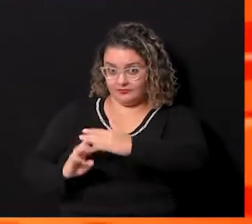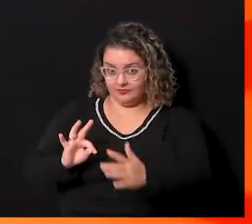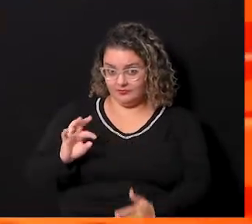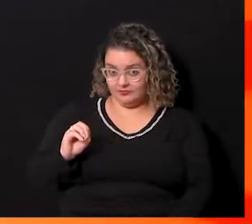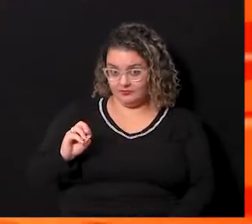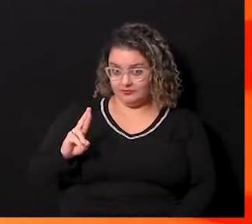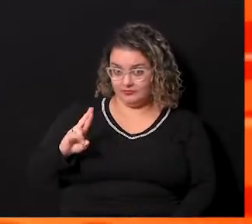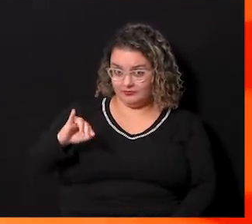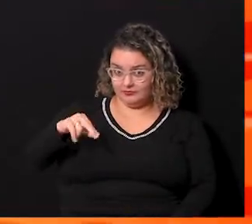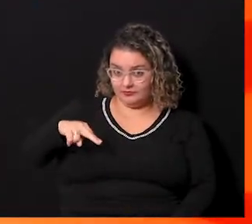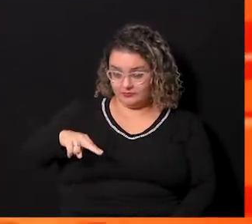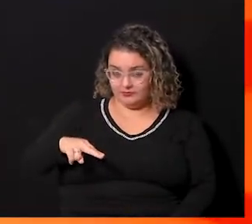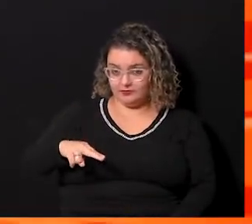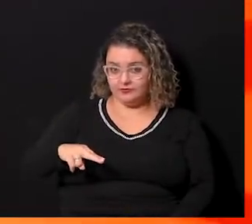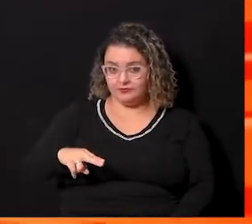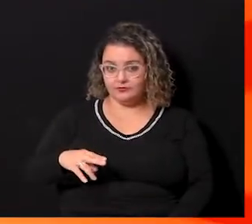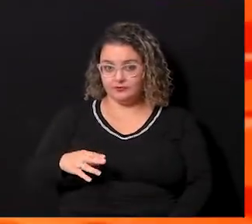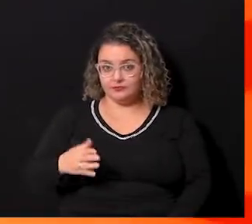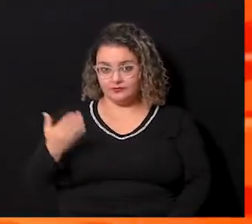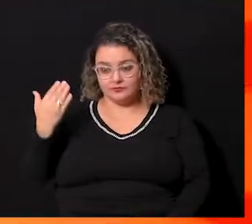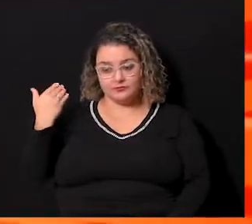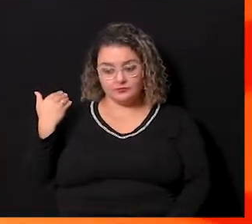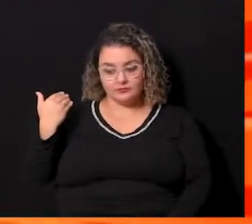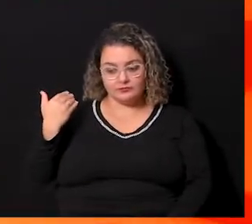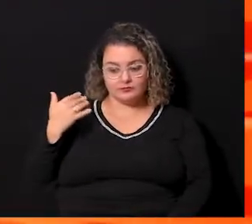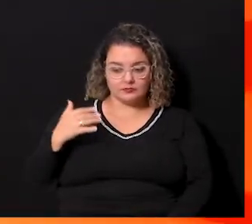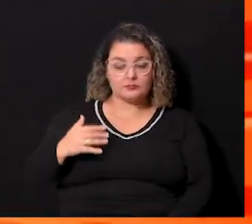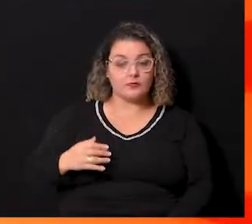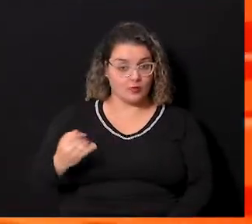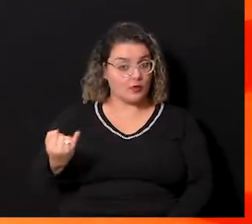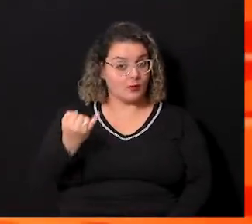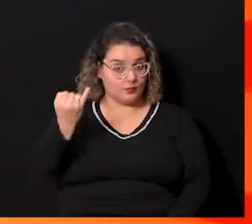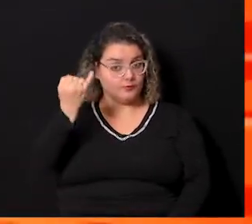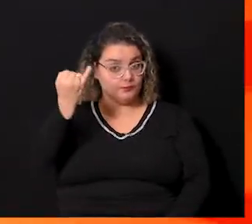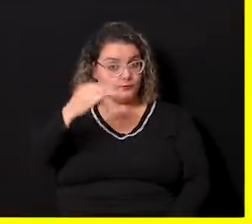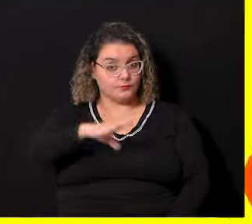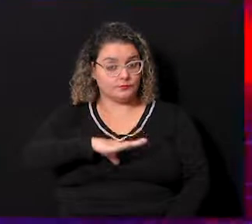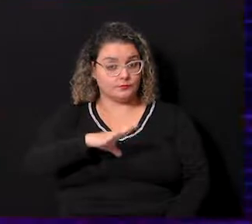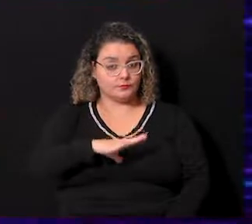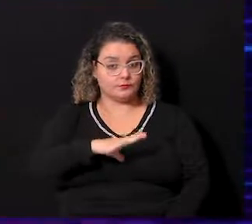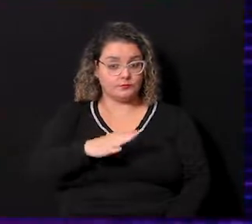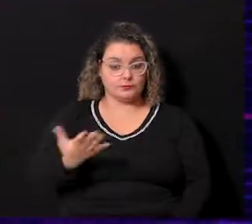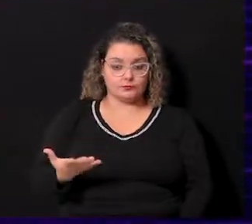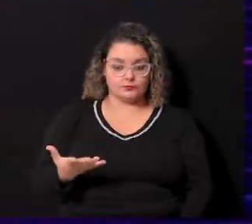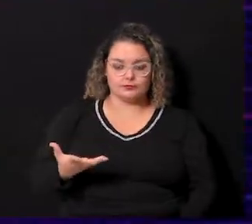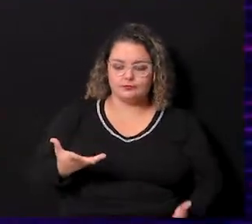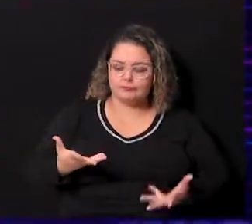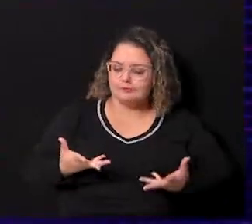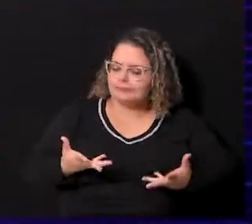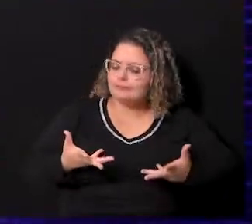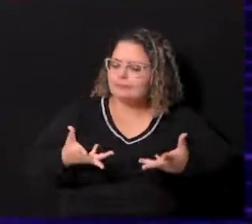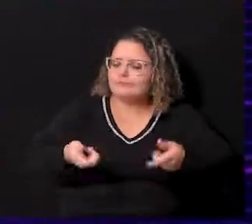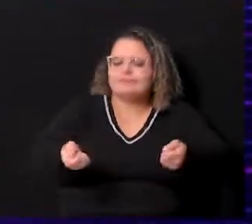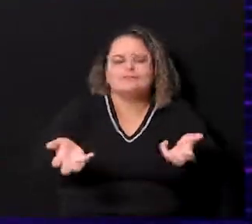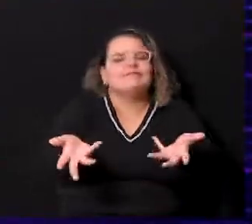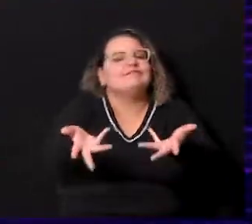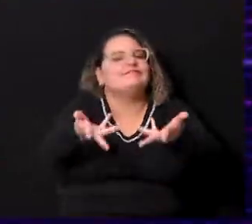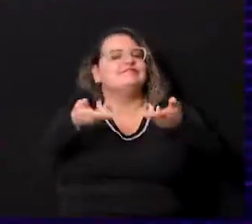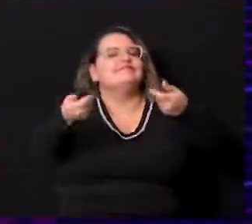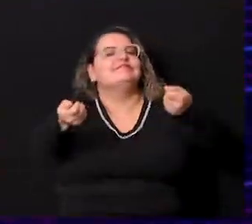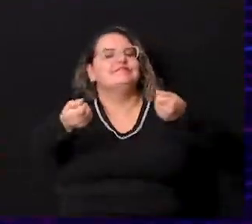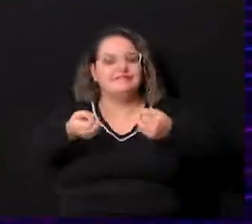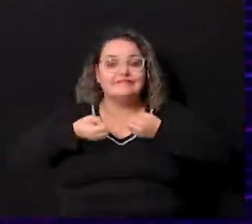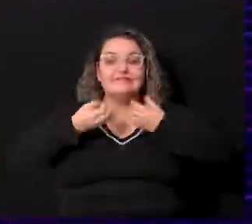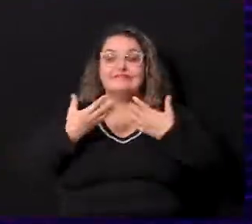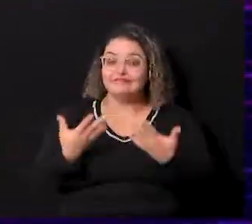Turim, um pouquinho já. Essa feira foi bastante importante na cidade e a recepção foi excelente, foi